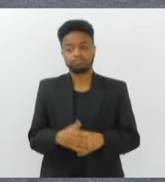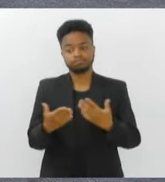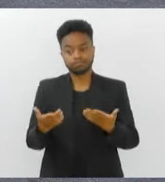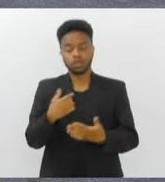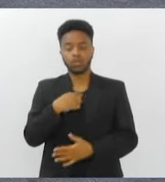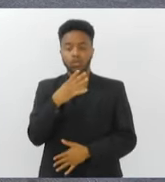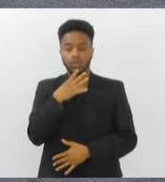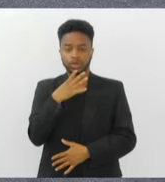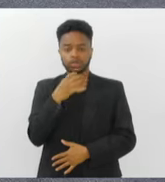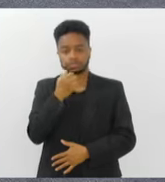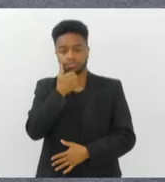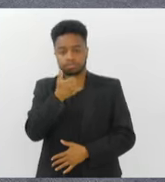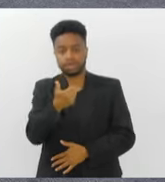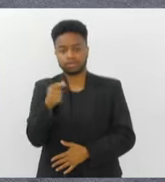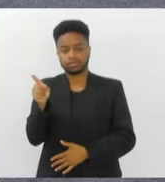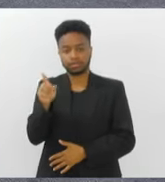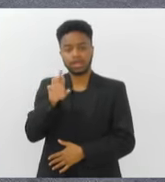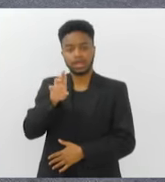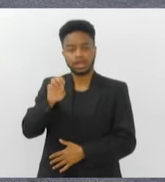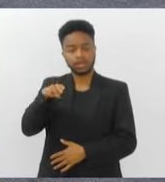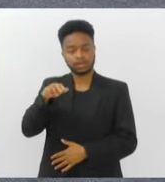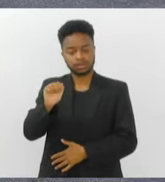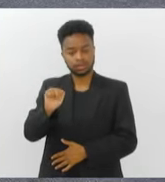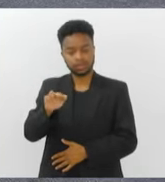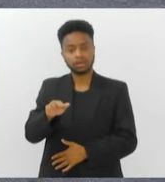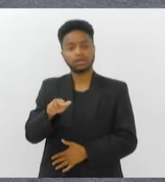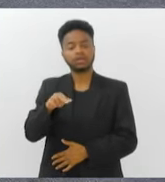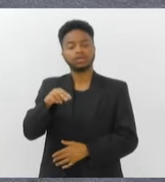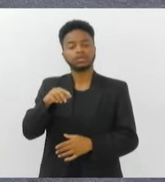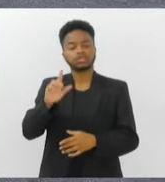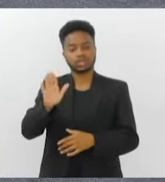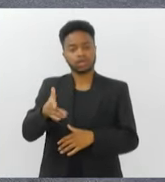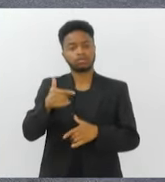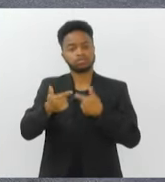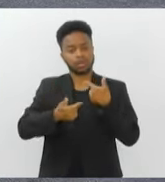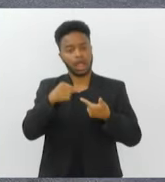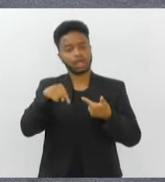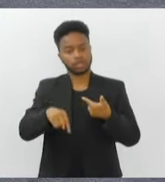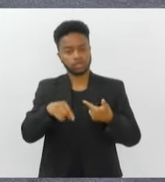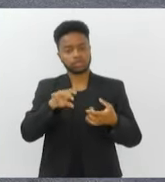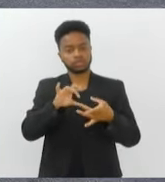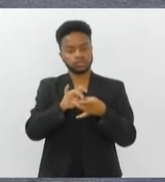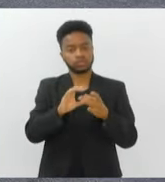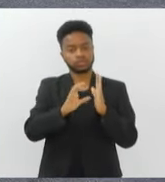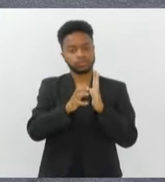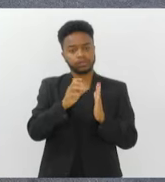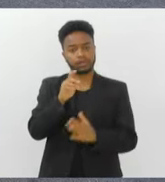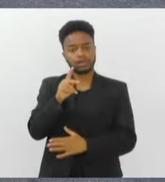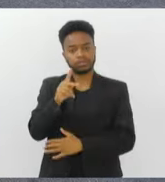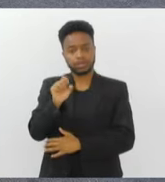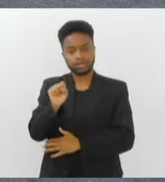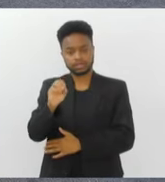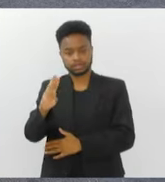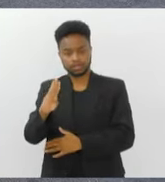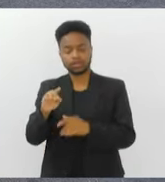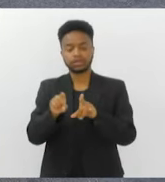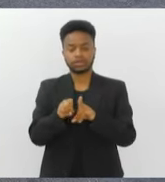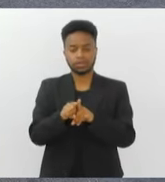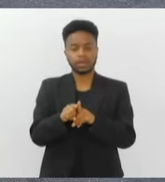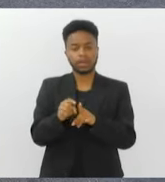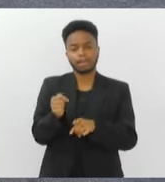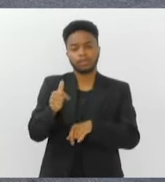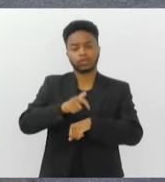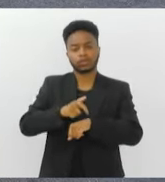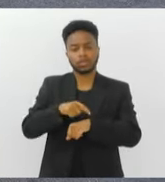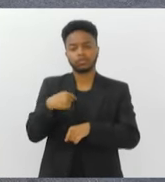conheço o Renan Ferreirinha, foi nosso companheiro do PSB aqui, inclusive, recentemente, a gente fez uma ação com ele, de Cumpra-se,